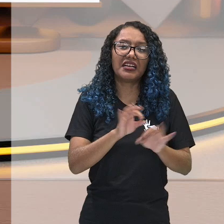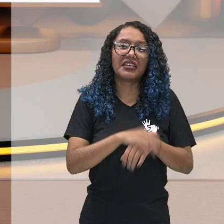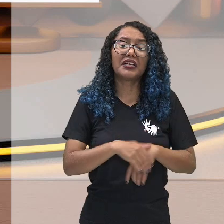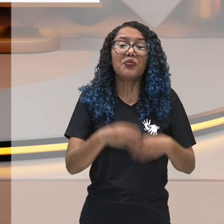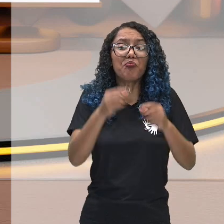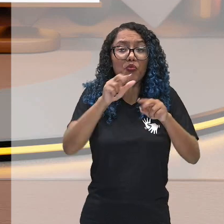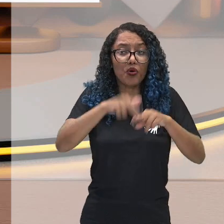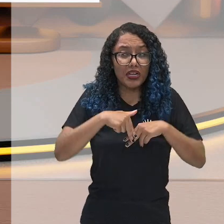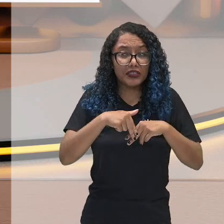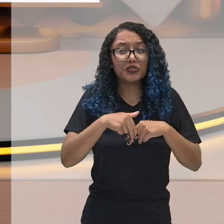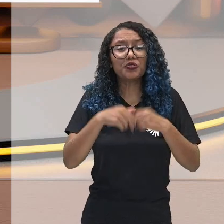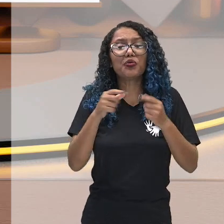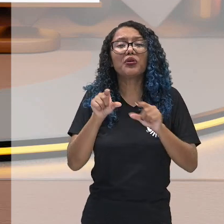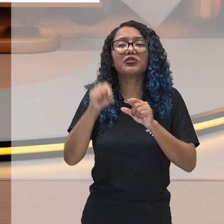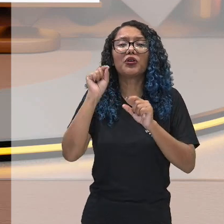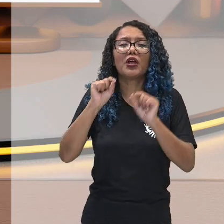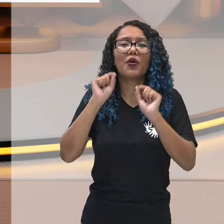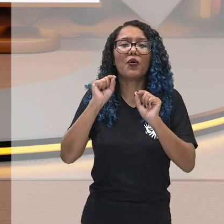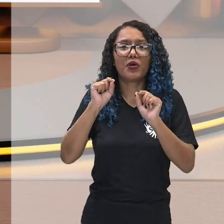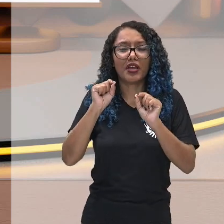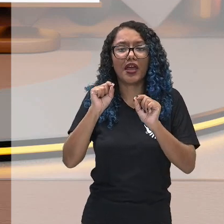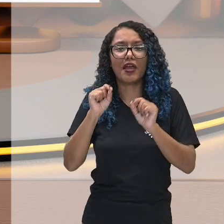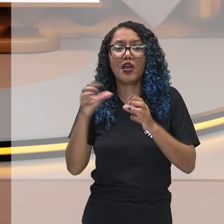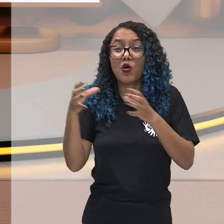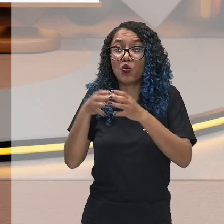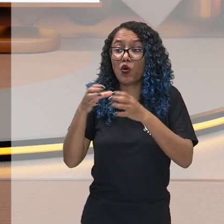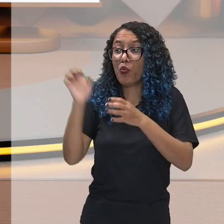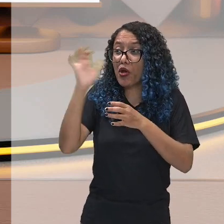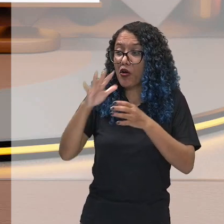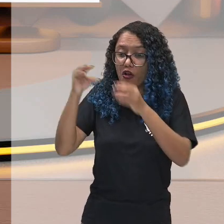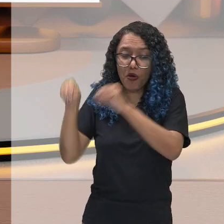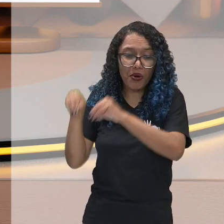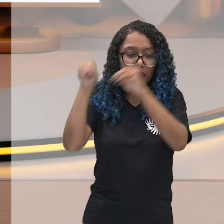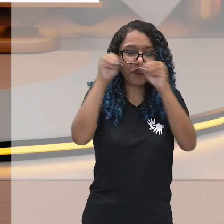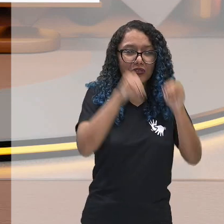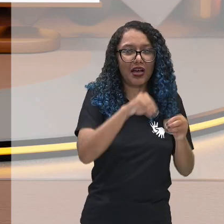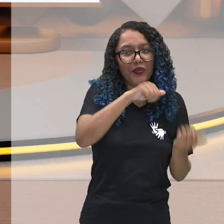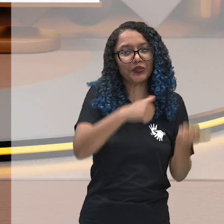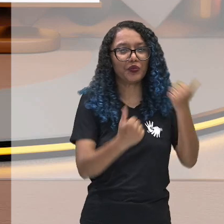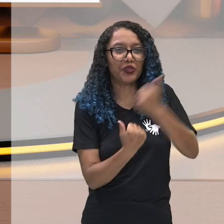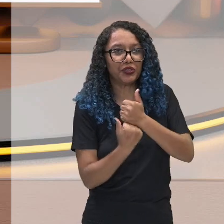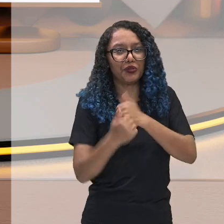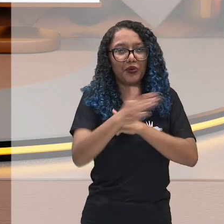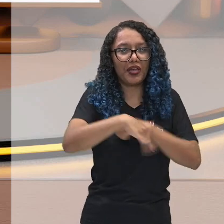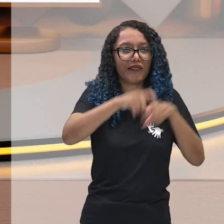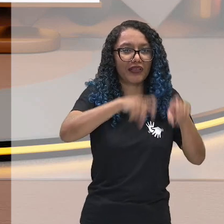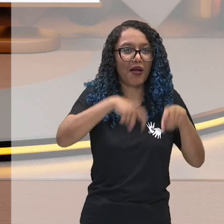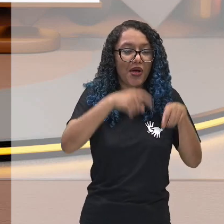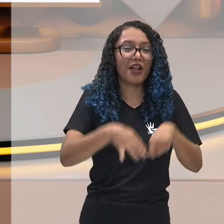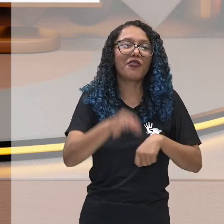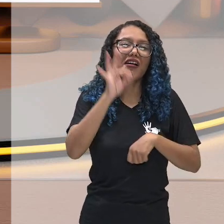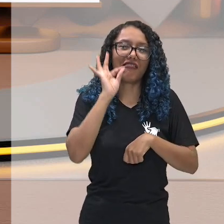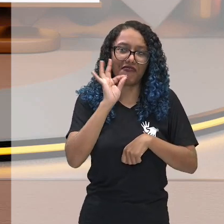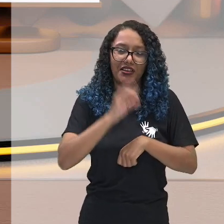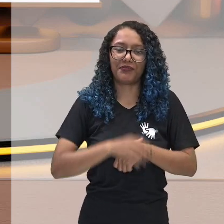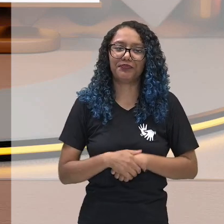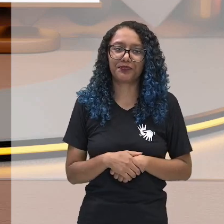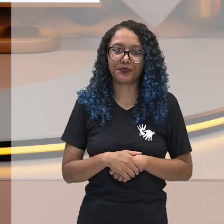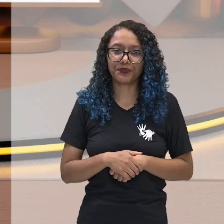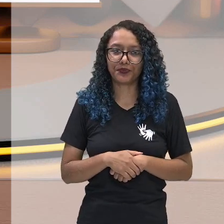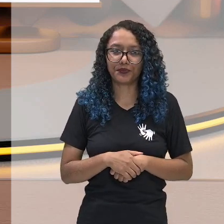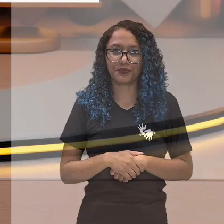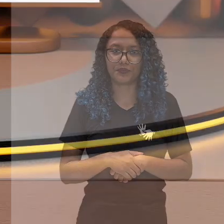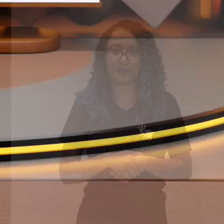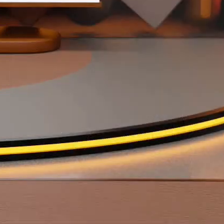trazer mão de obra da Europa para tentar suprir a necessidade ali nos cafezais. Vamos então ver um pouquinho sobre as mudanças